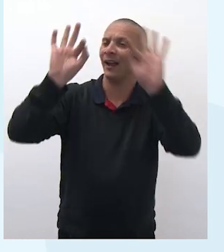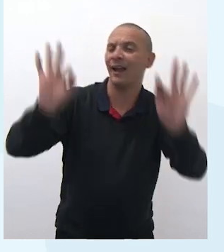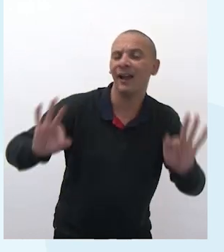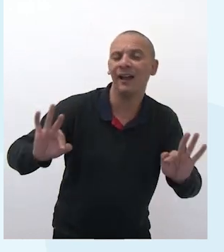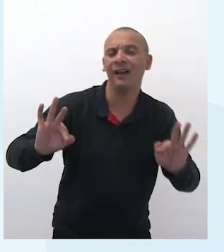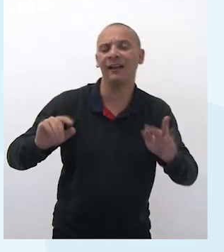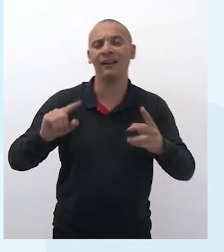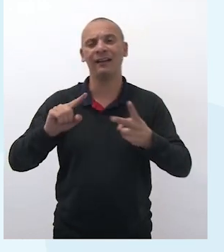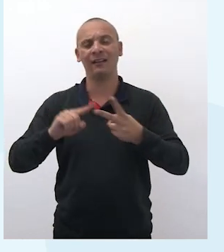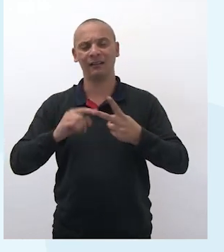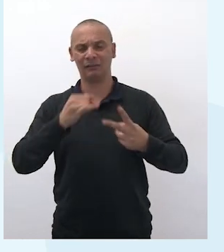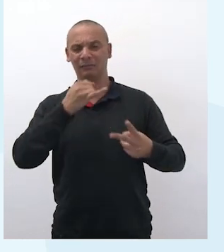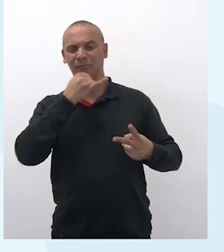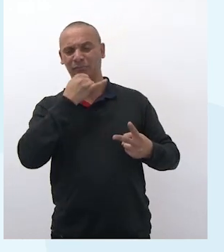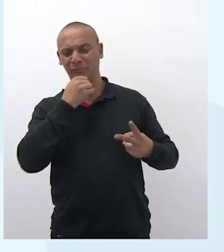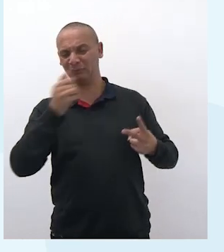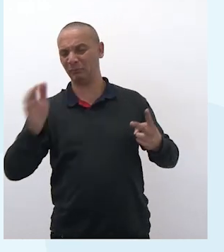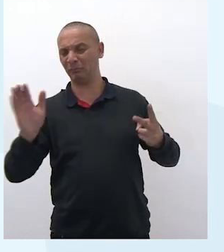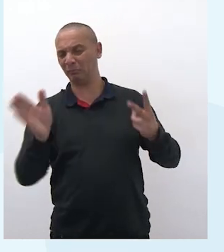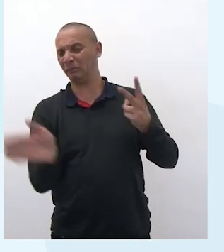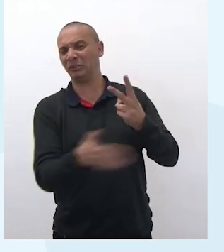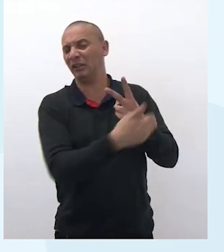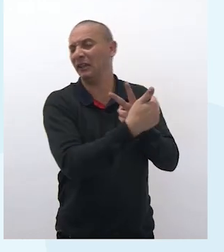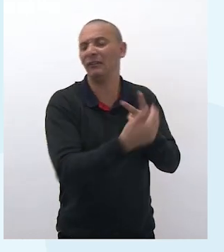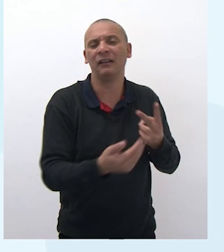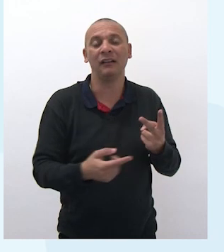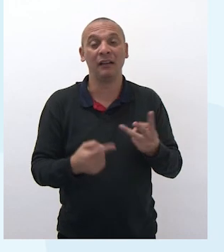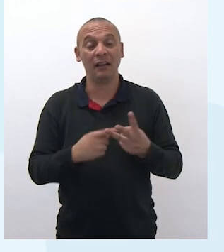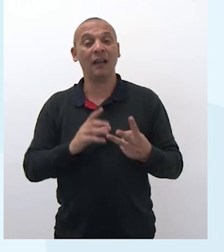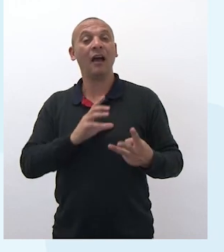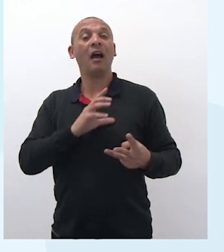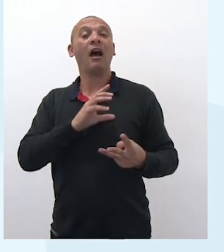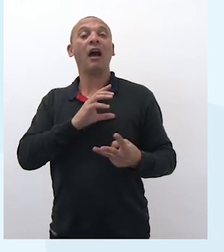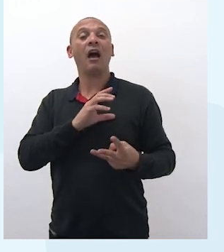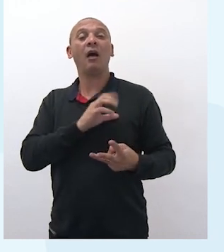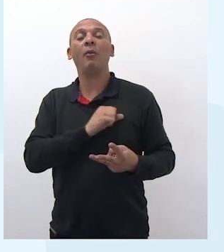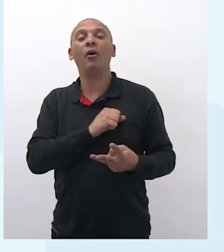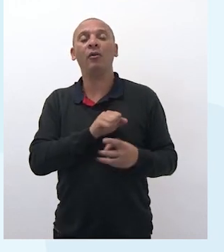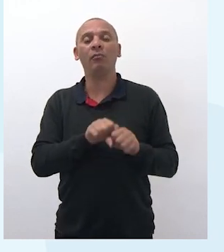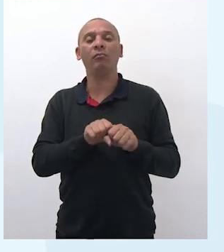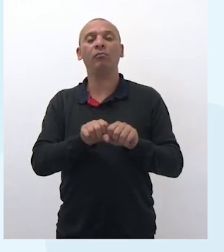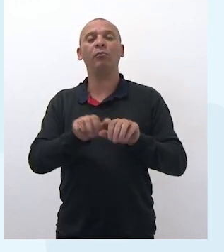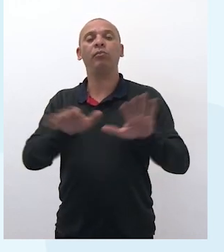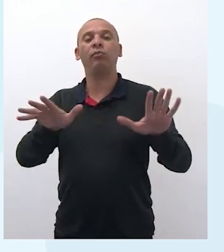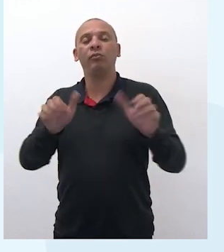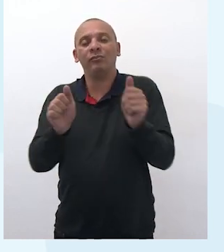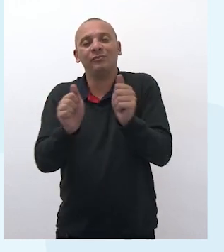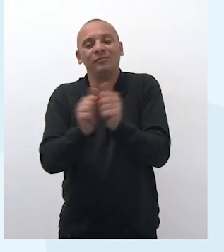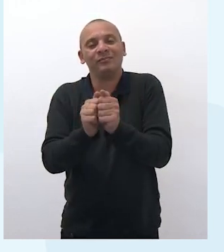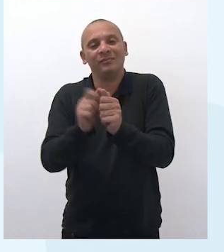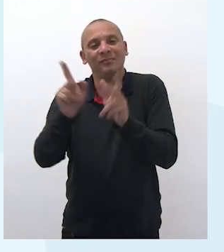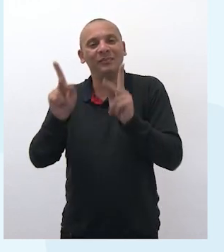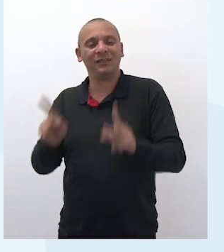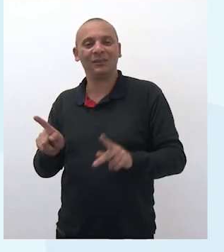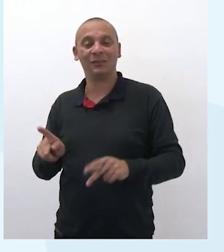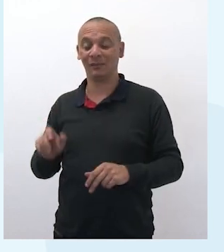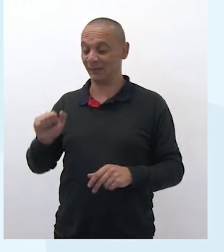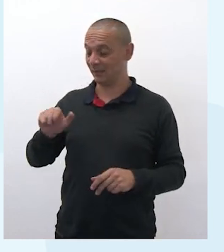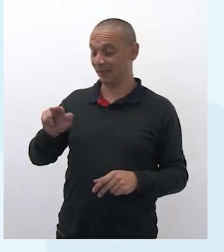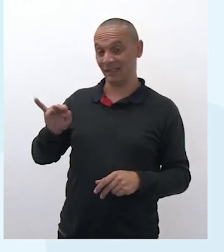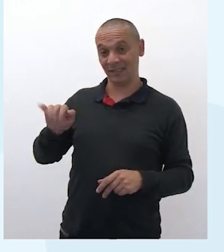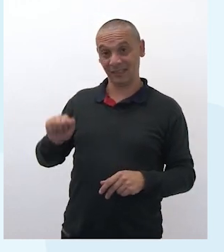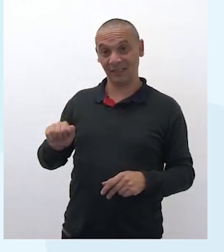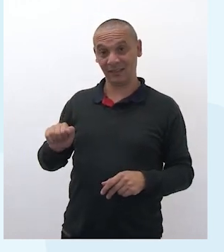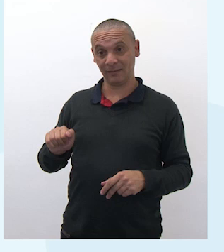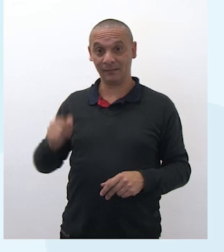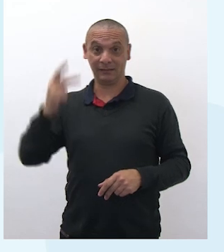as tristezas diminuídas e o amor dividido com alguém. Anita, São Paulo, 26